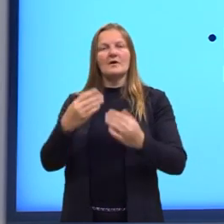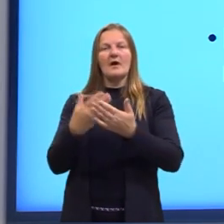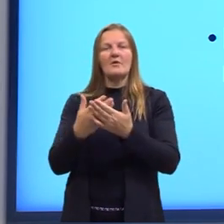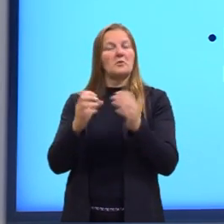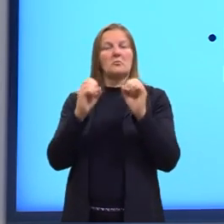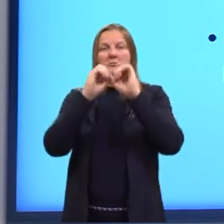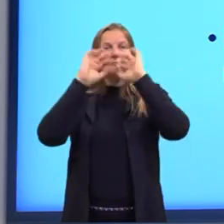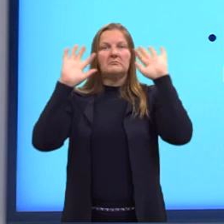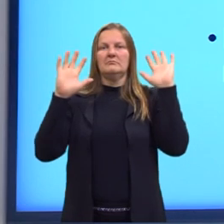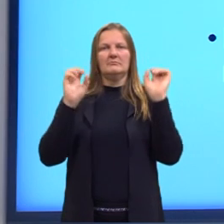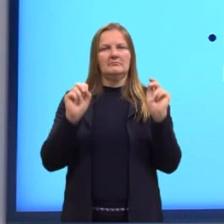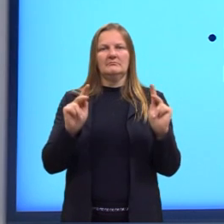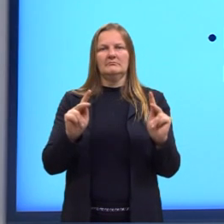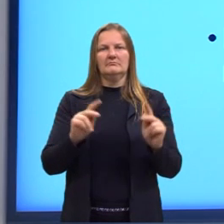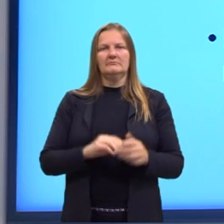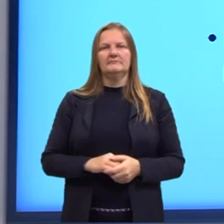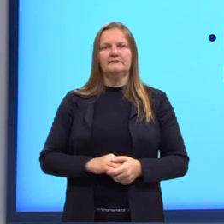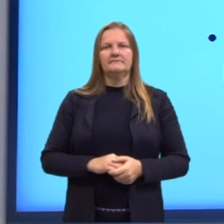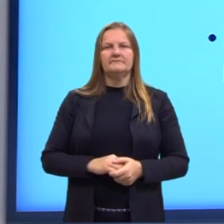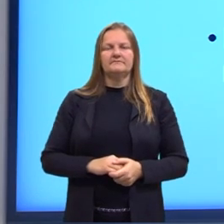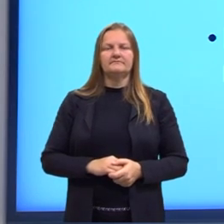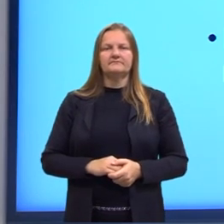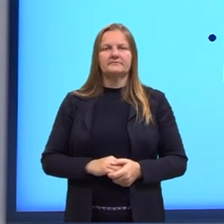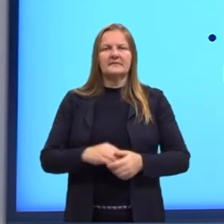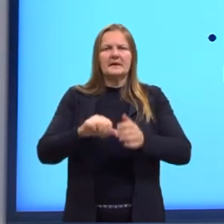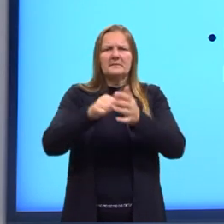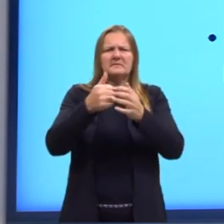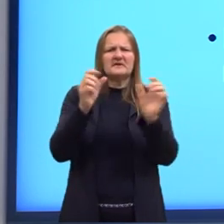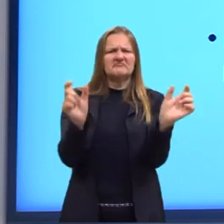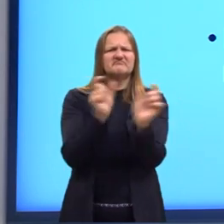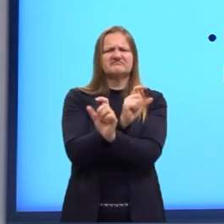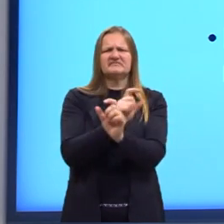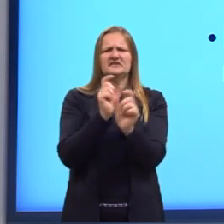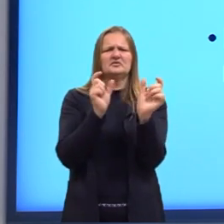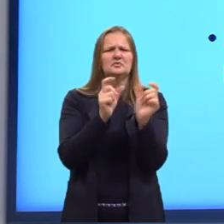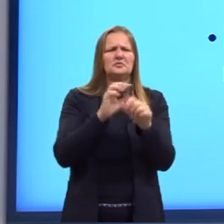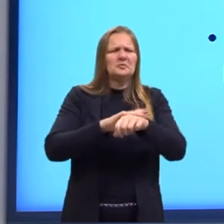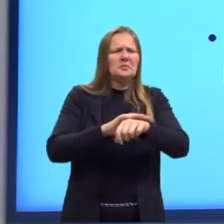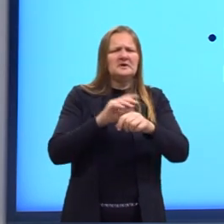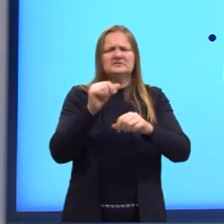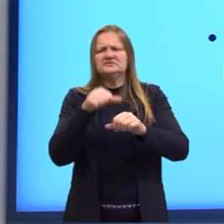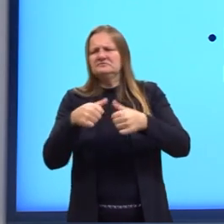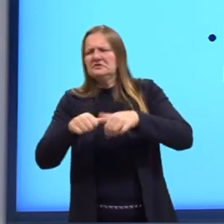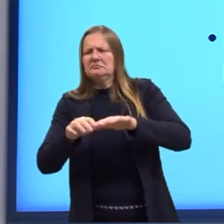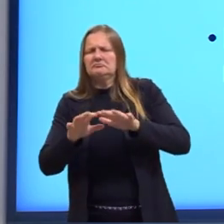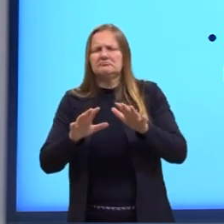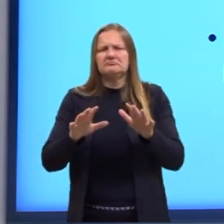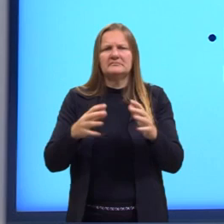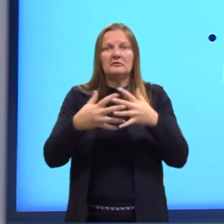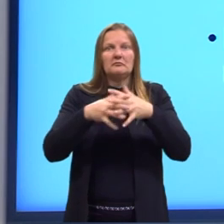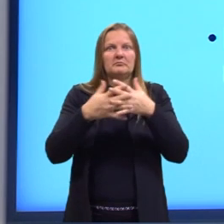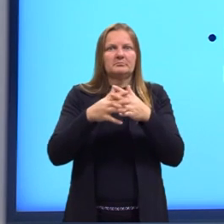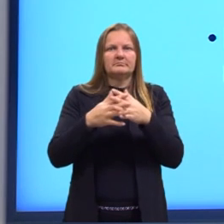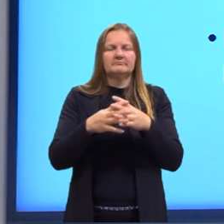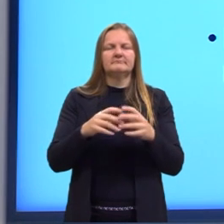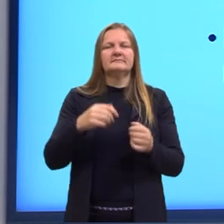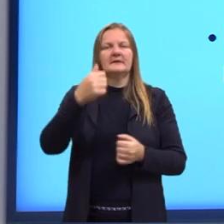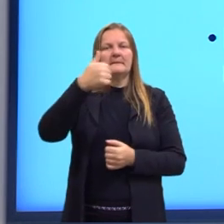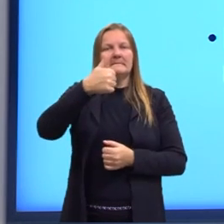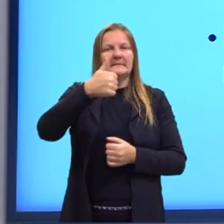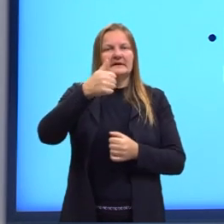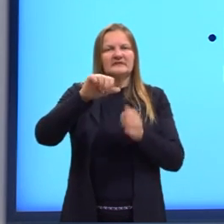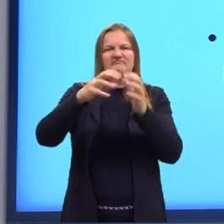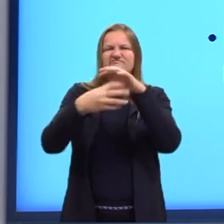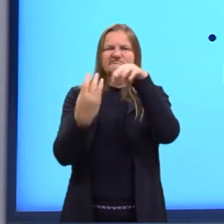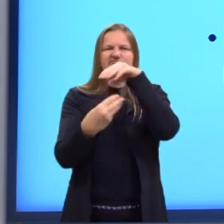e no segundo caso ele estava doente por isso não foi à aula aí a gente tem